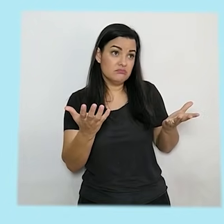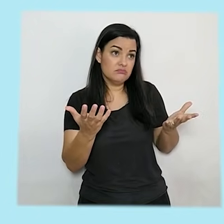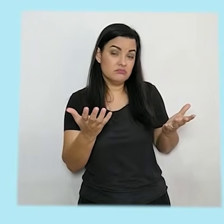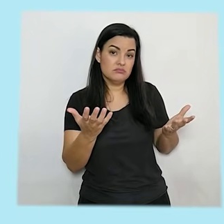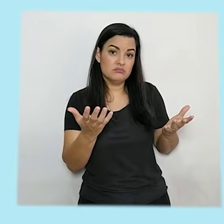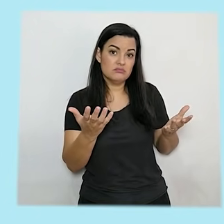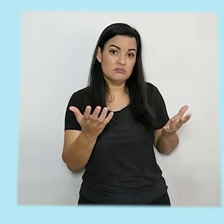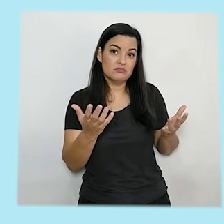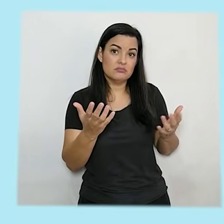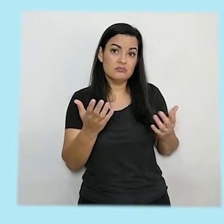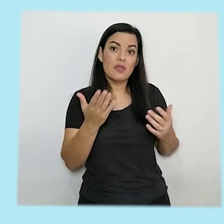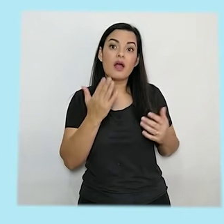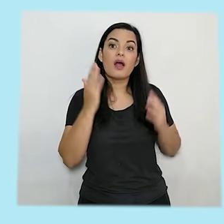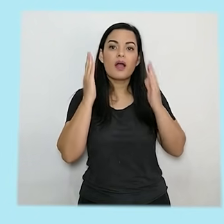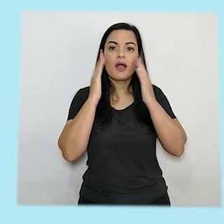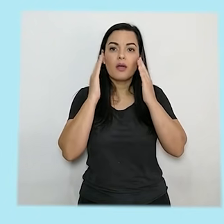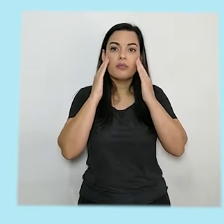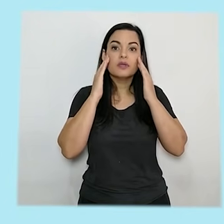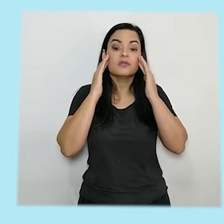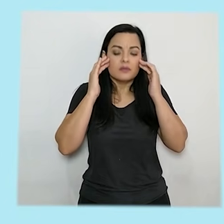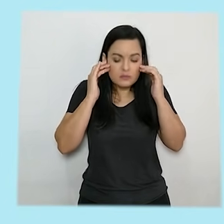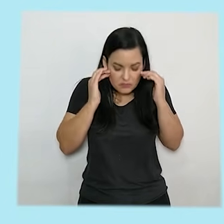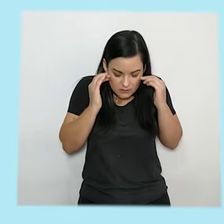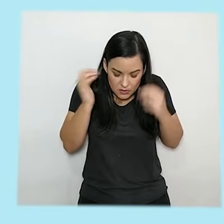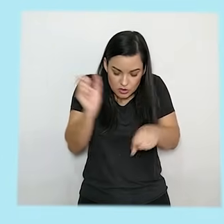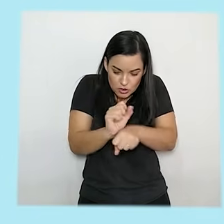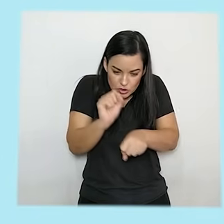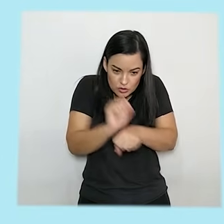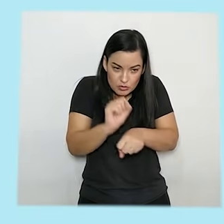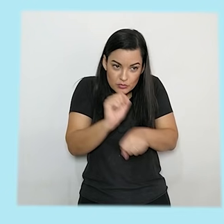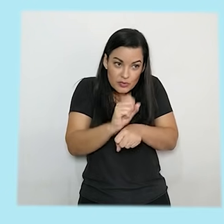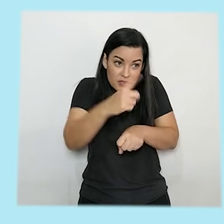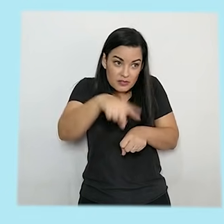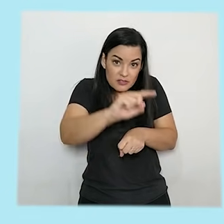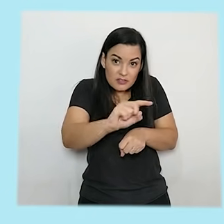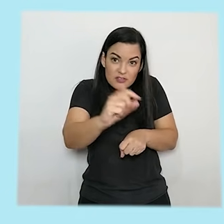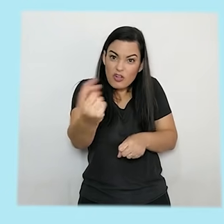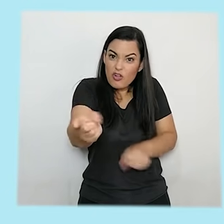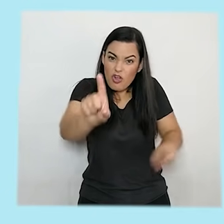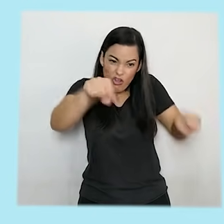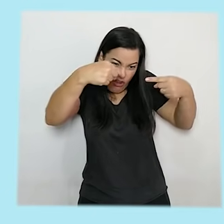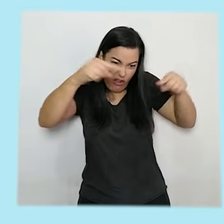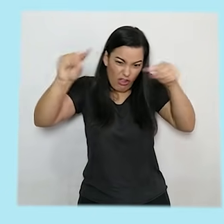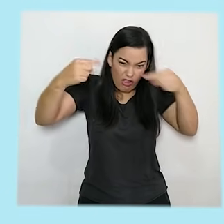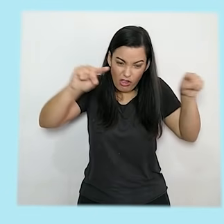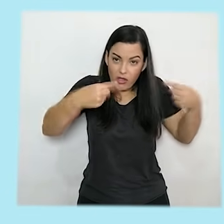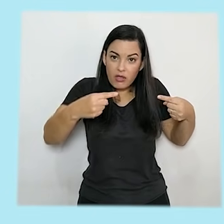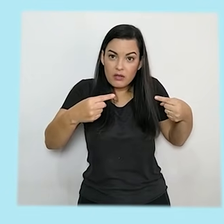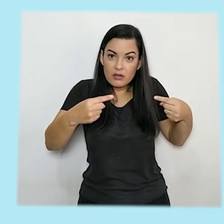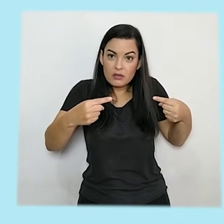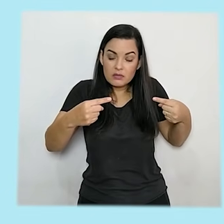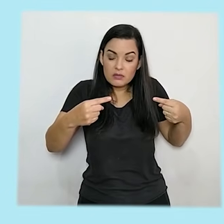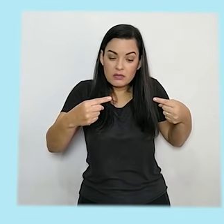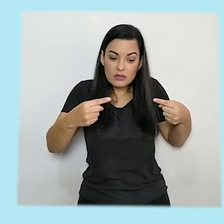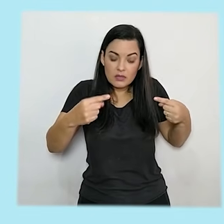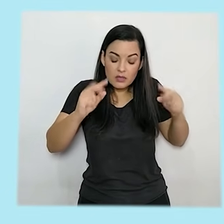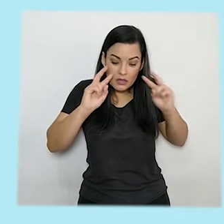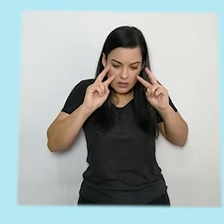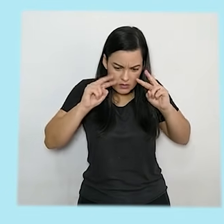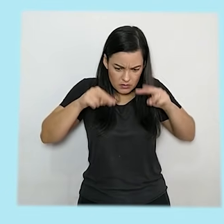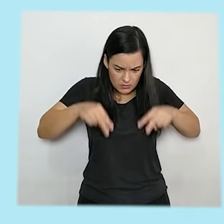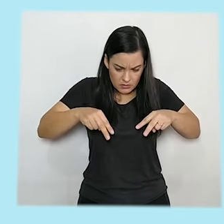e abaixou a cabeça, aguardando a morte. Ao fazer isso, viu a própria